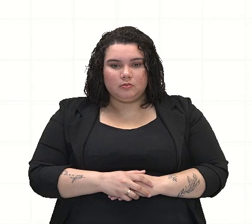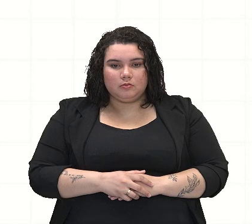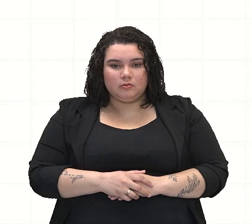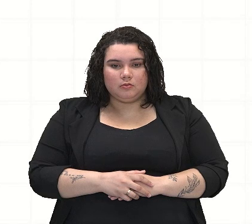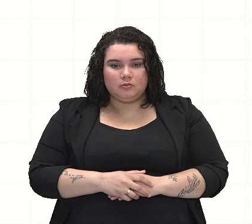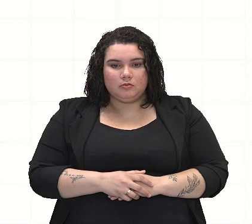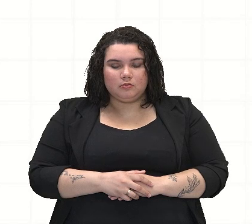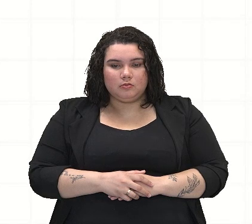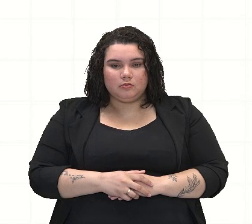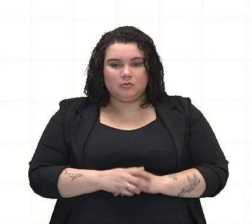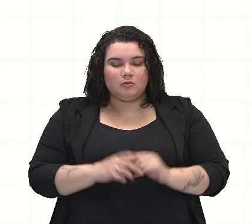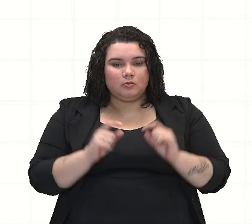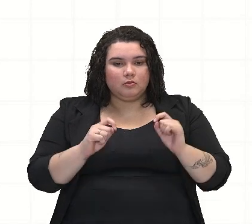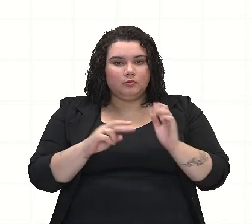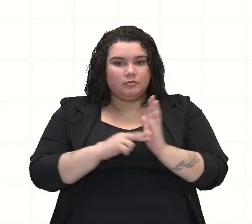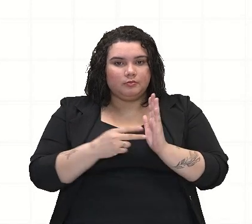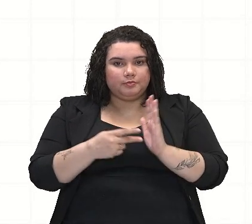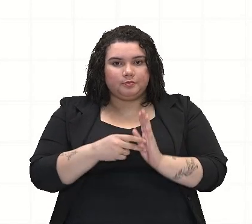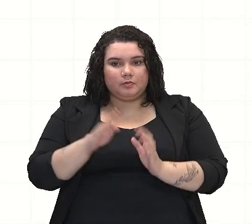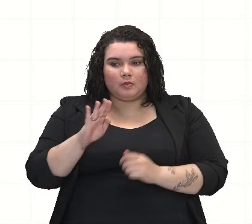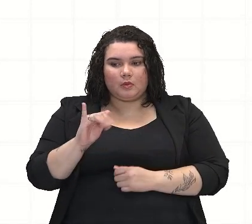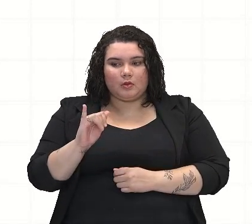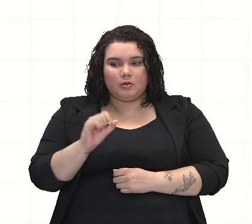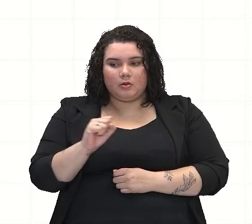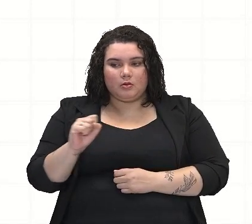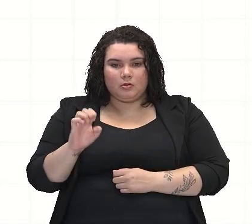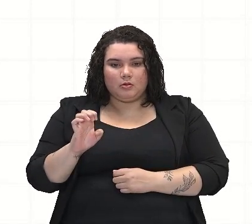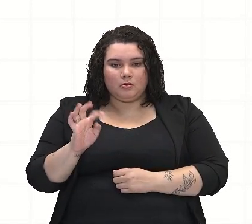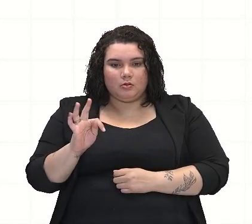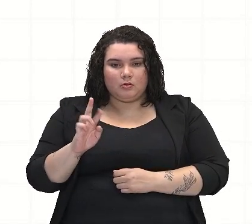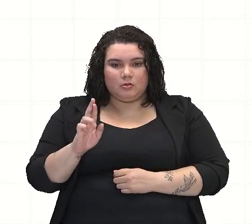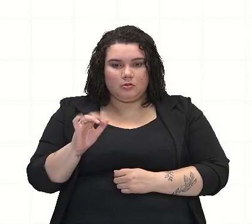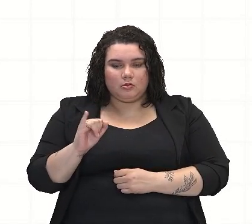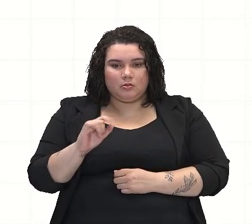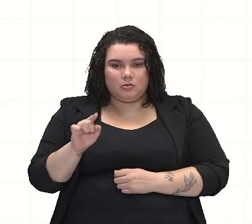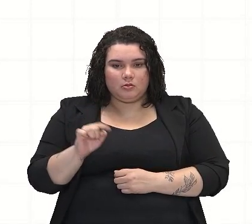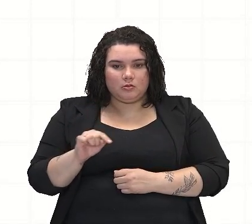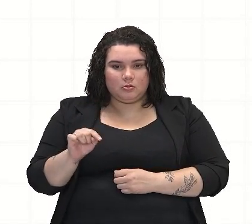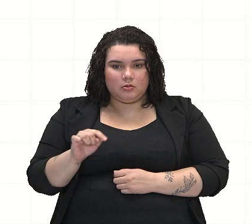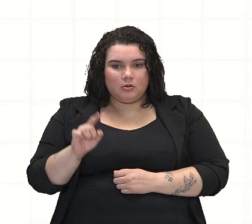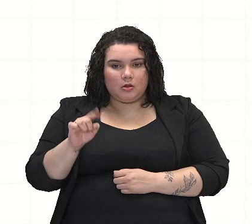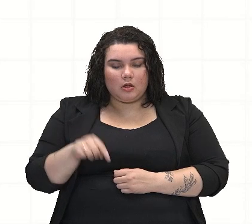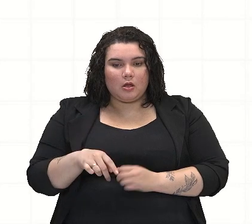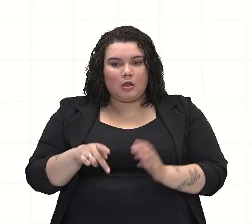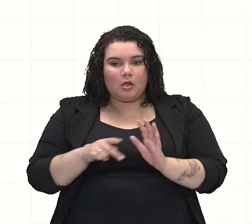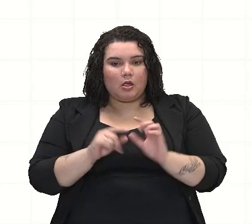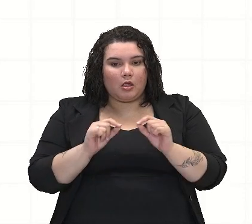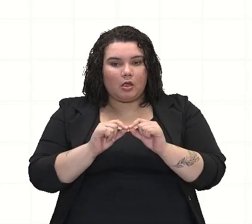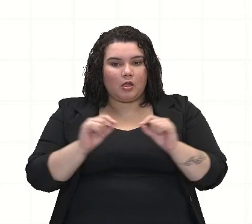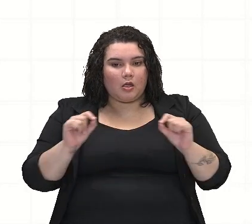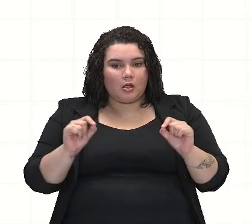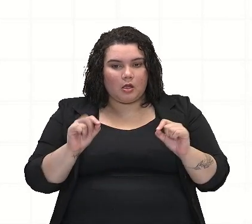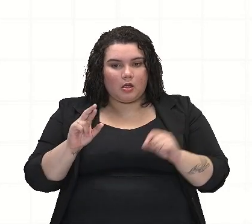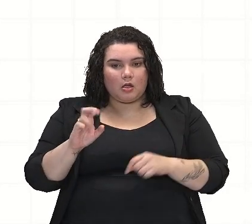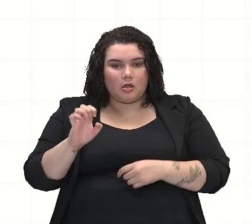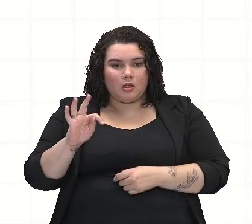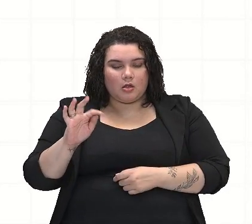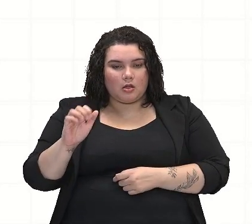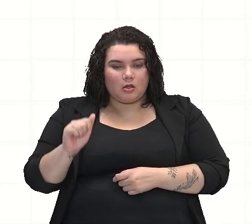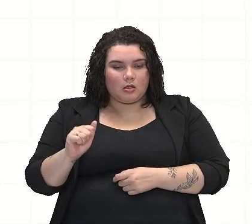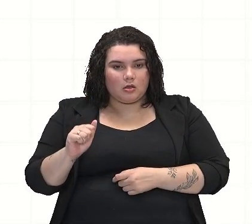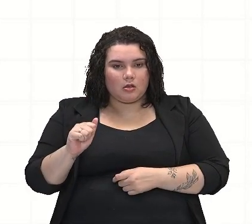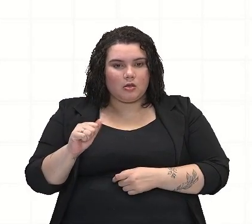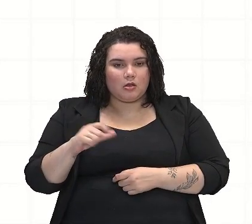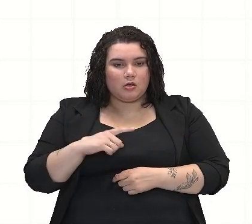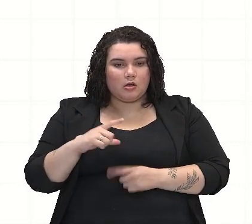E o que que é a bissetriz? É a reta, olha só, a reta, tá? Que divide